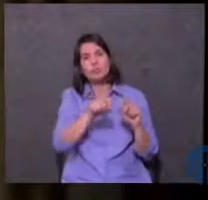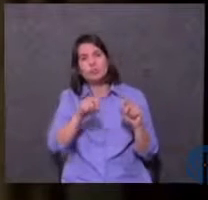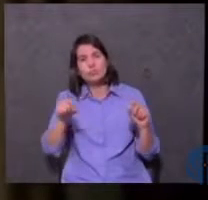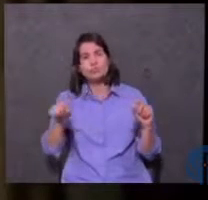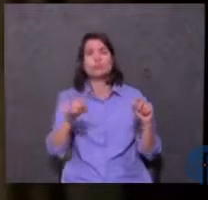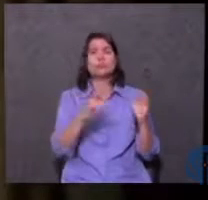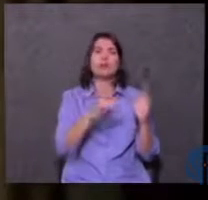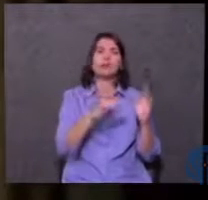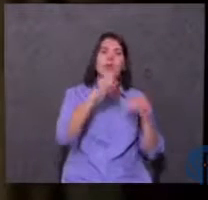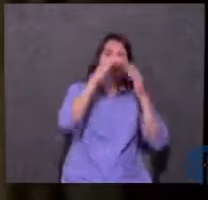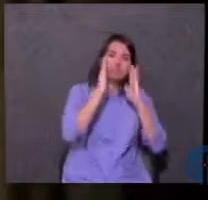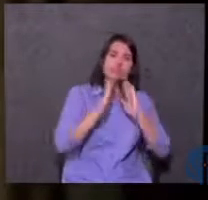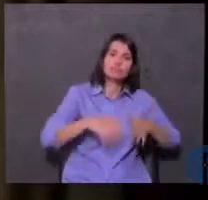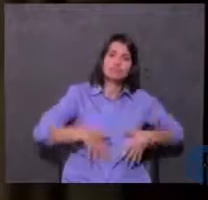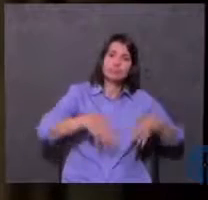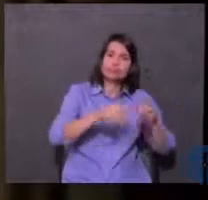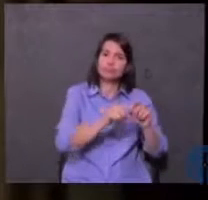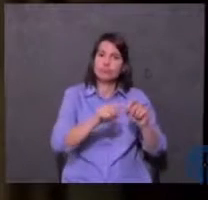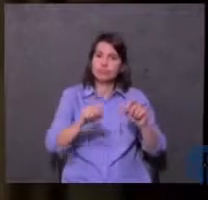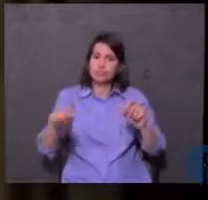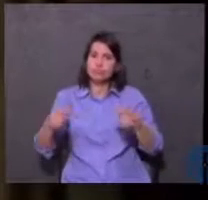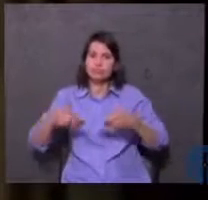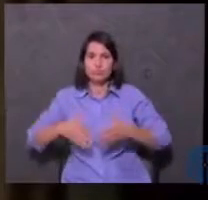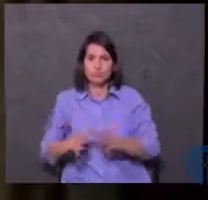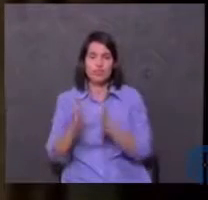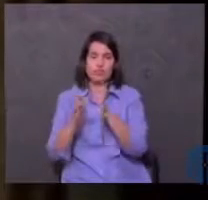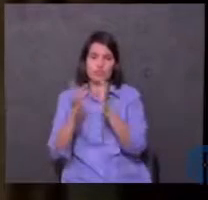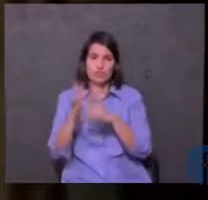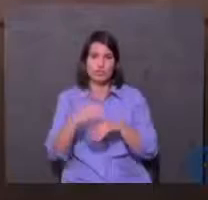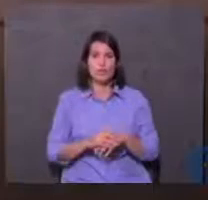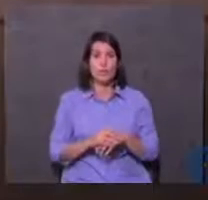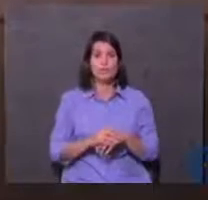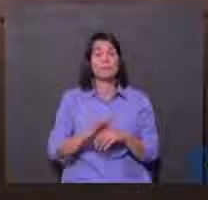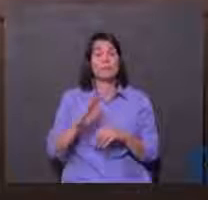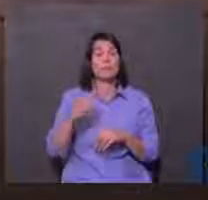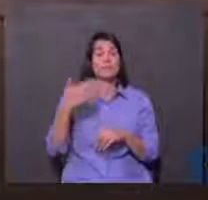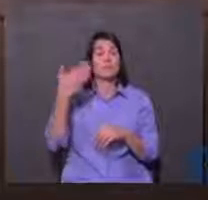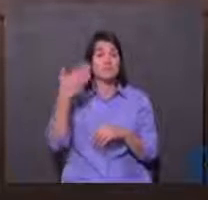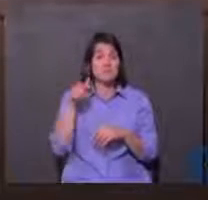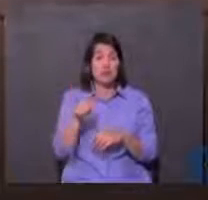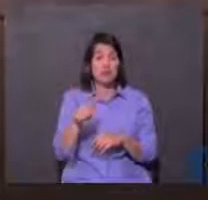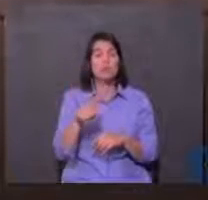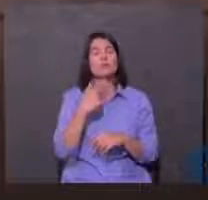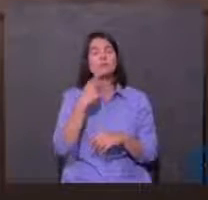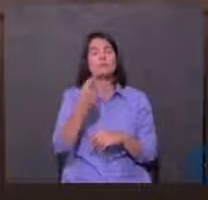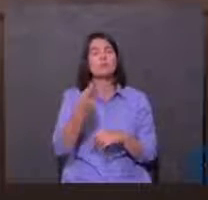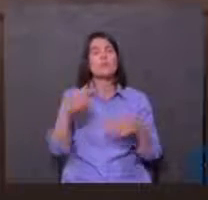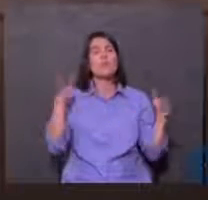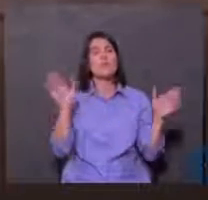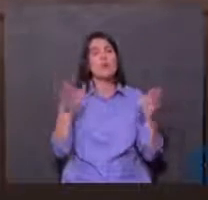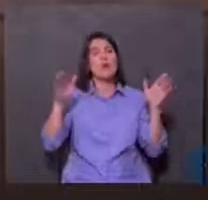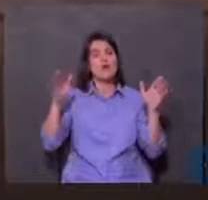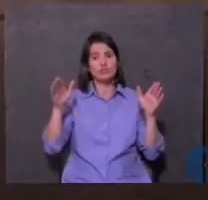E no primeiro mistério meditamos na anunciação do anjo a Nossa Senhora.